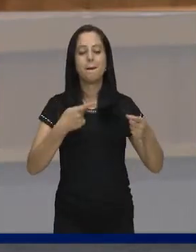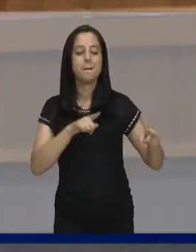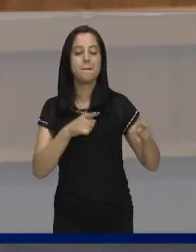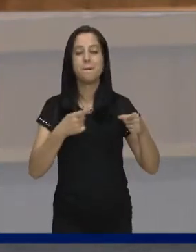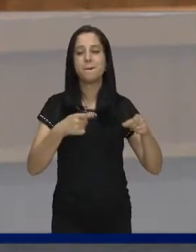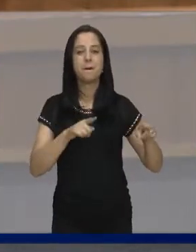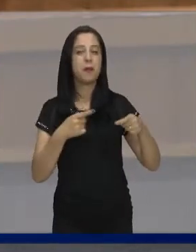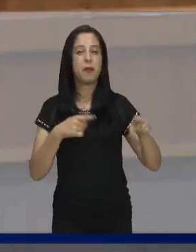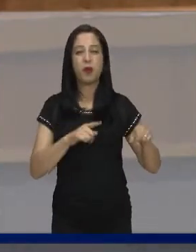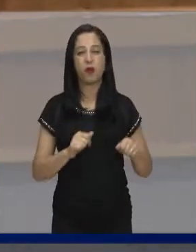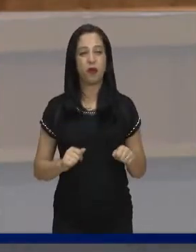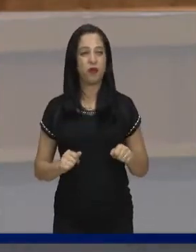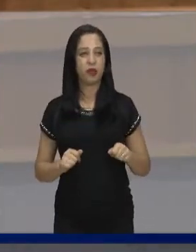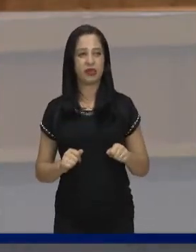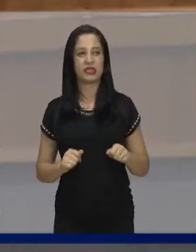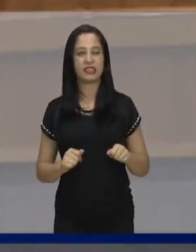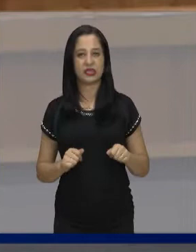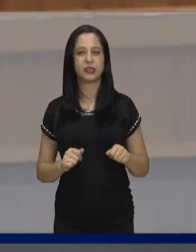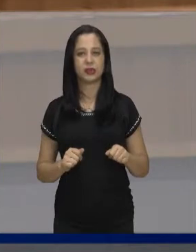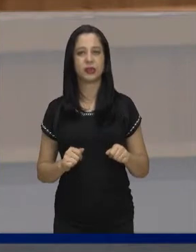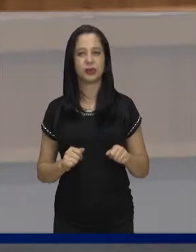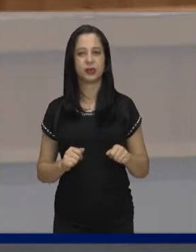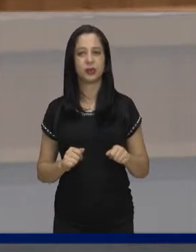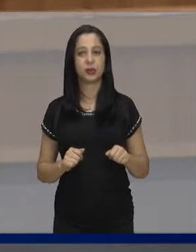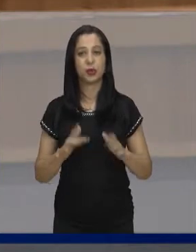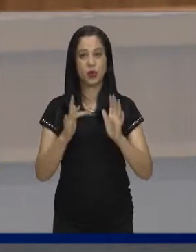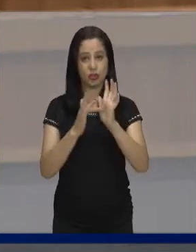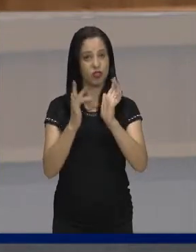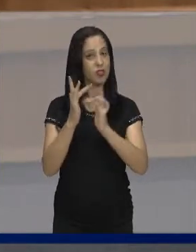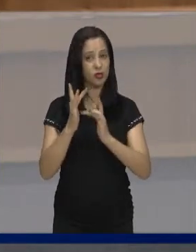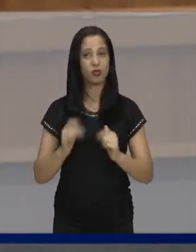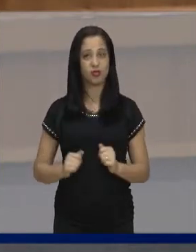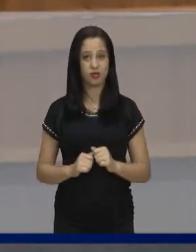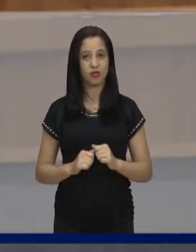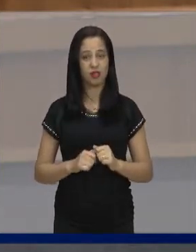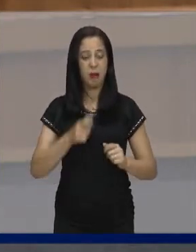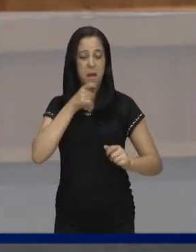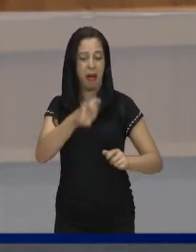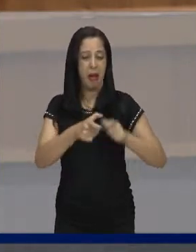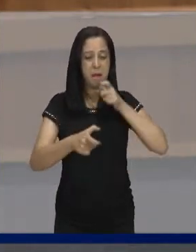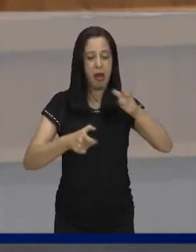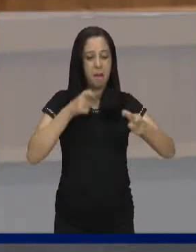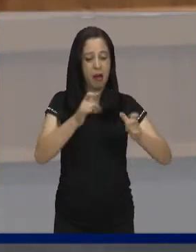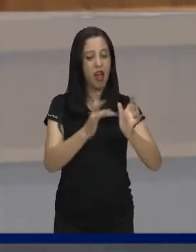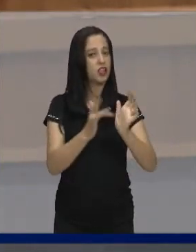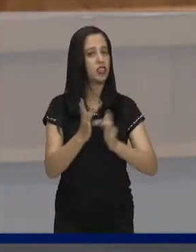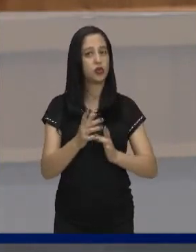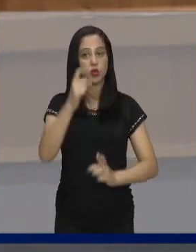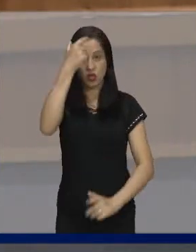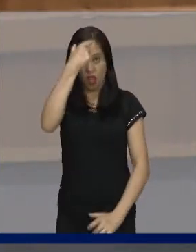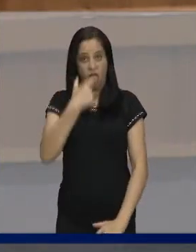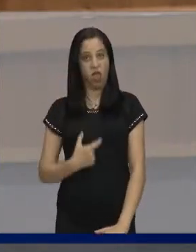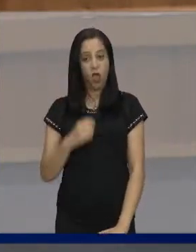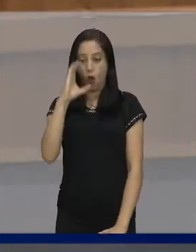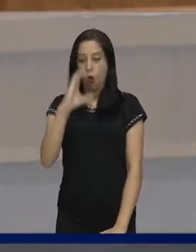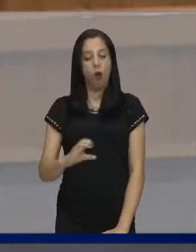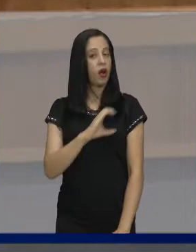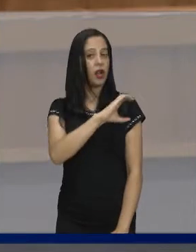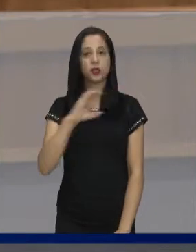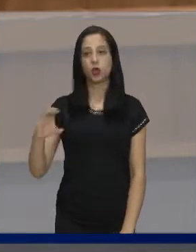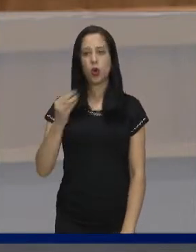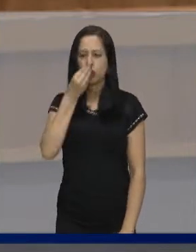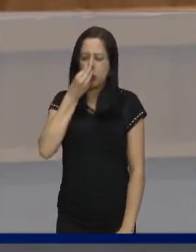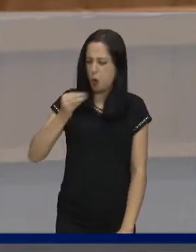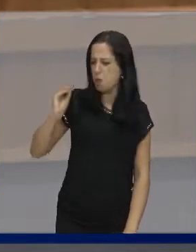demagogias, humilhações com a figura de Jesus. Olha, como católico, eu repudio